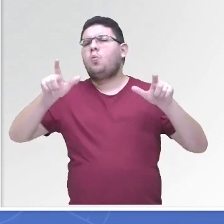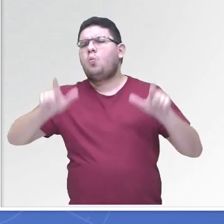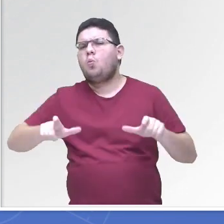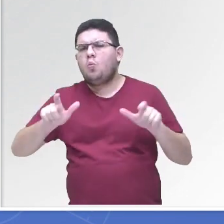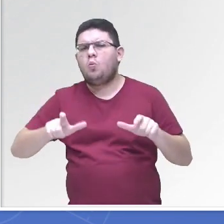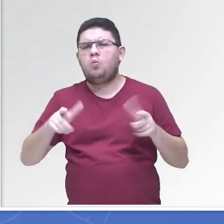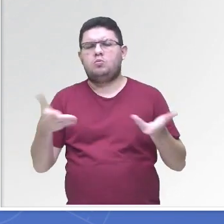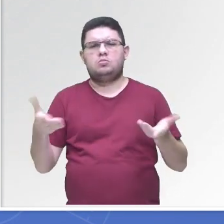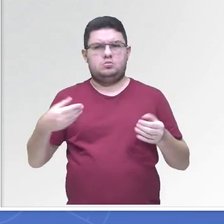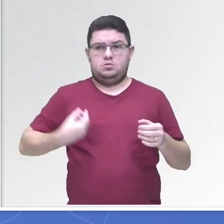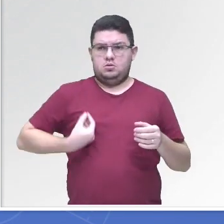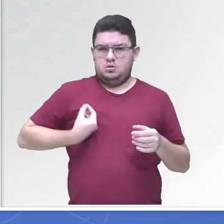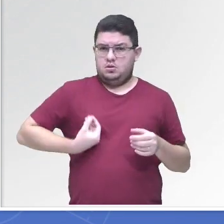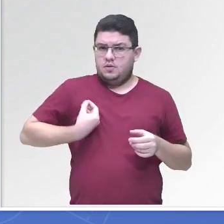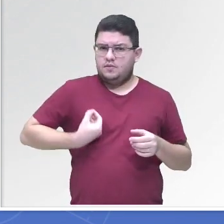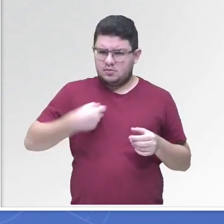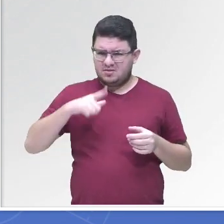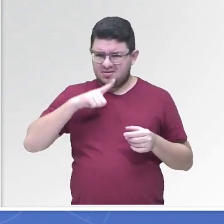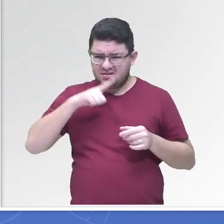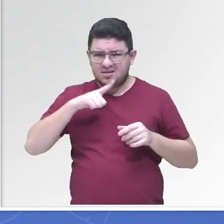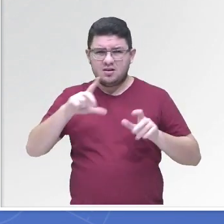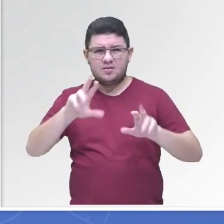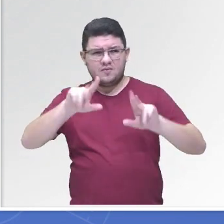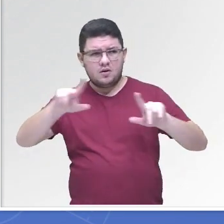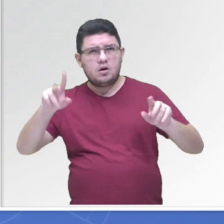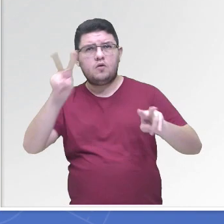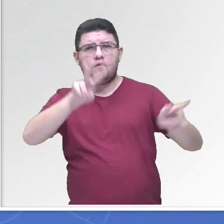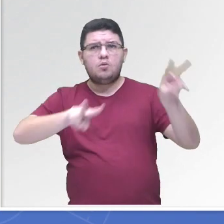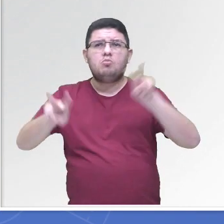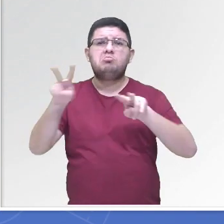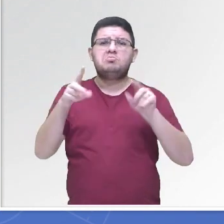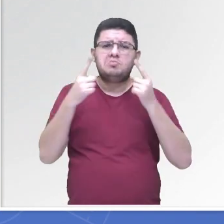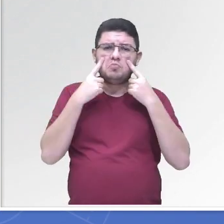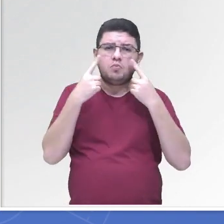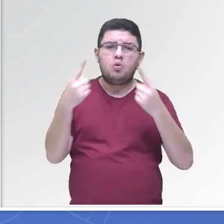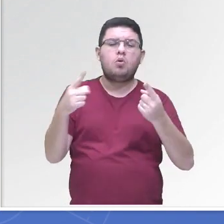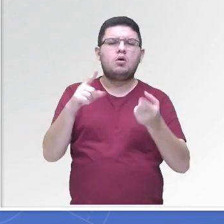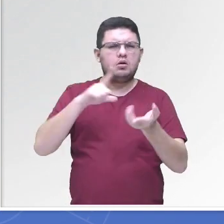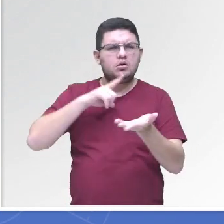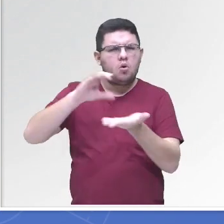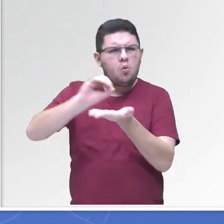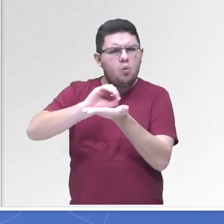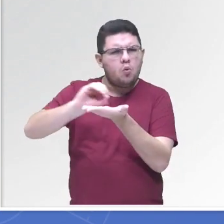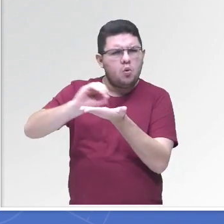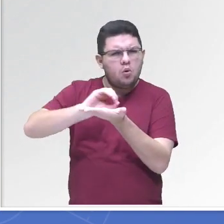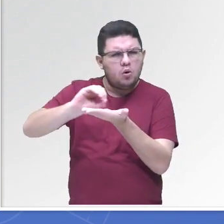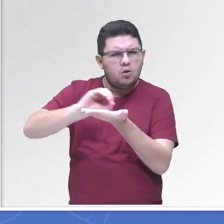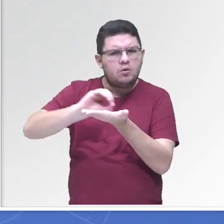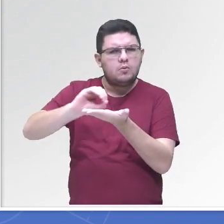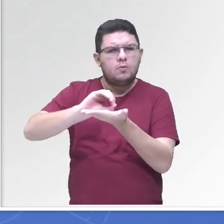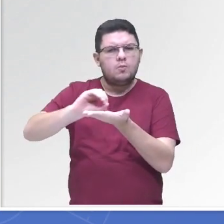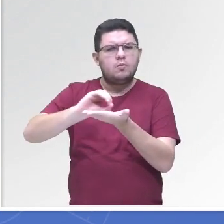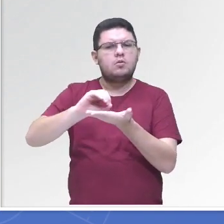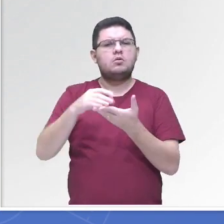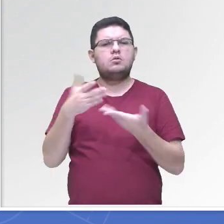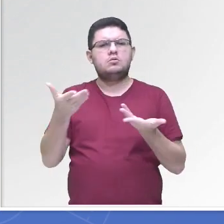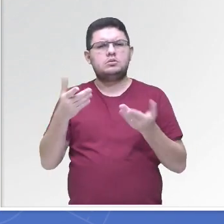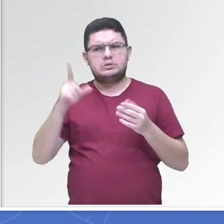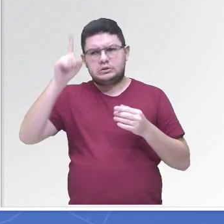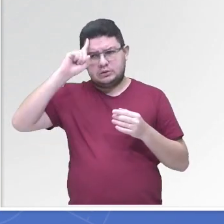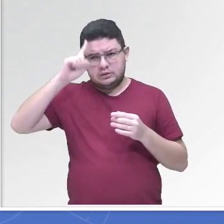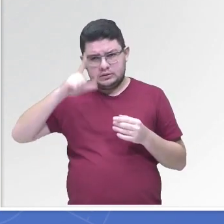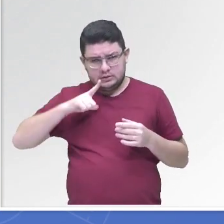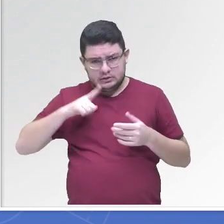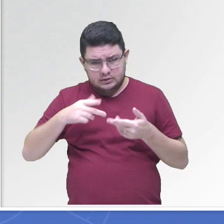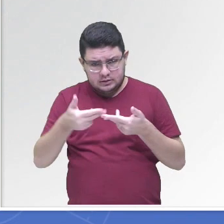da nossa vida, no nosso cotidiano? Será que é possível, que esses compostos estejam espalhados aí no nosso dia a dia?